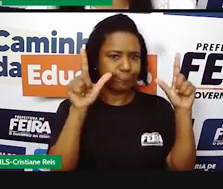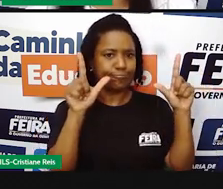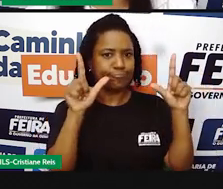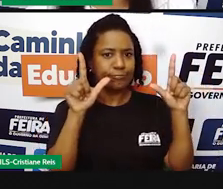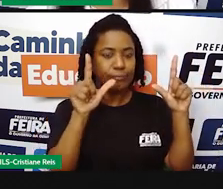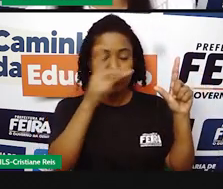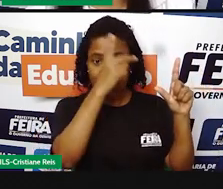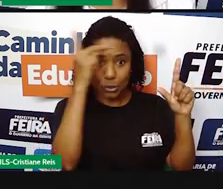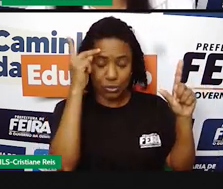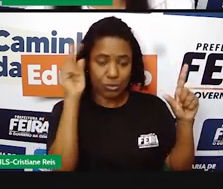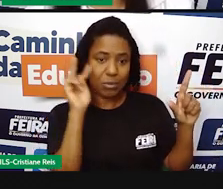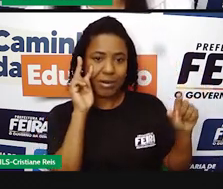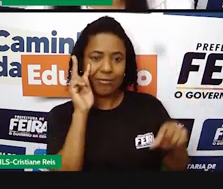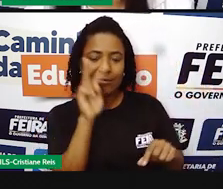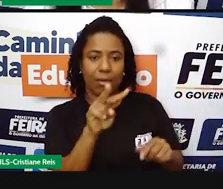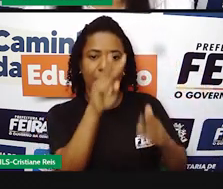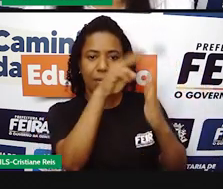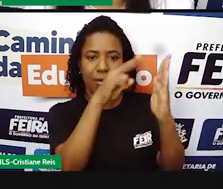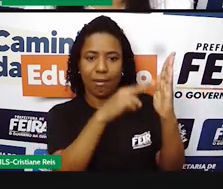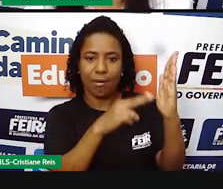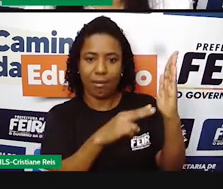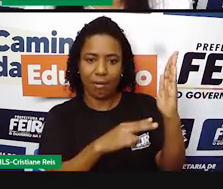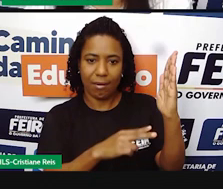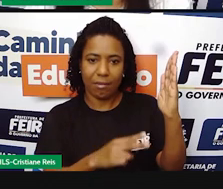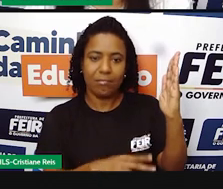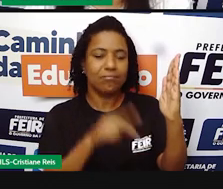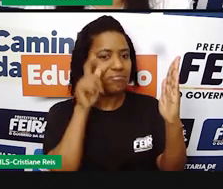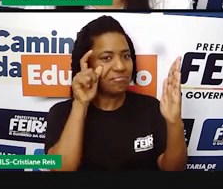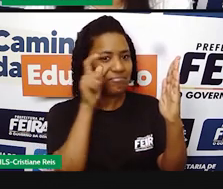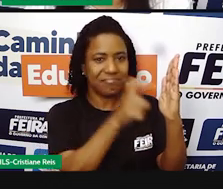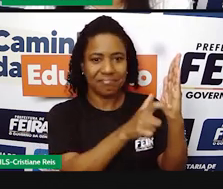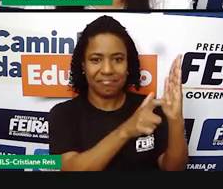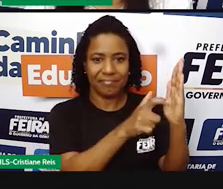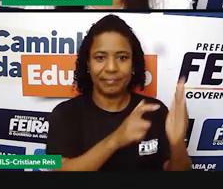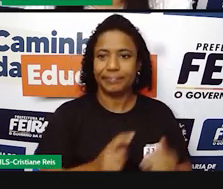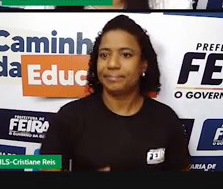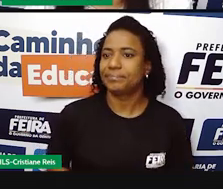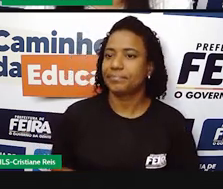leitor a fazer a leitura ali do restante do texto.